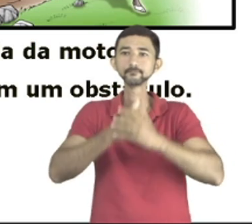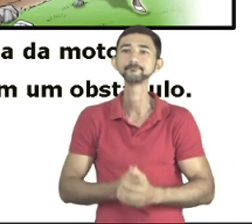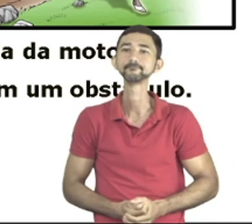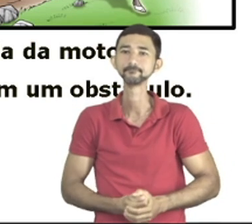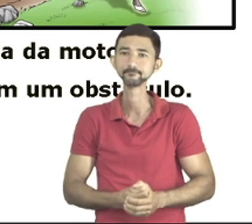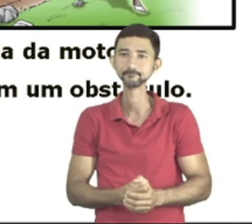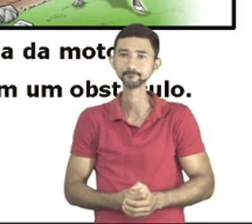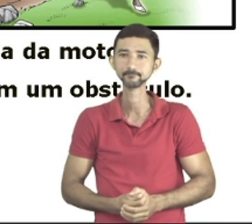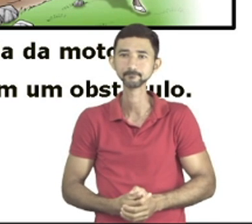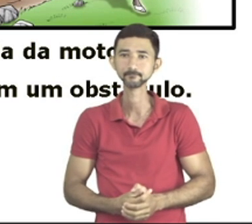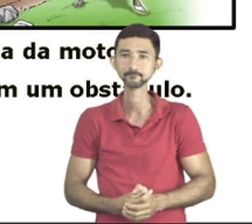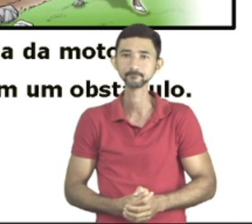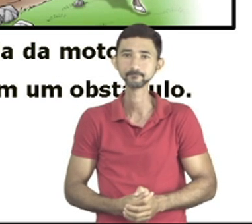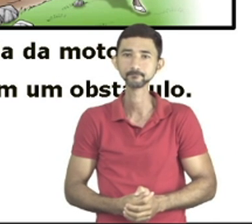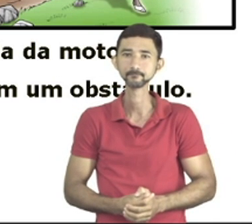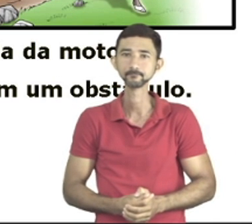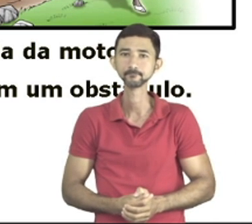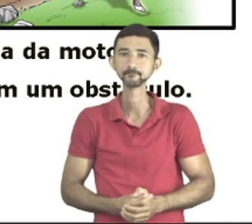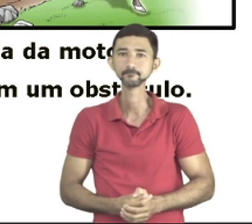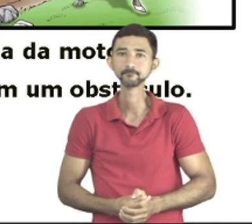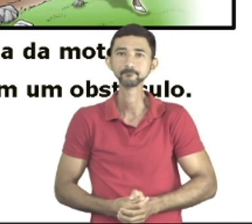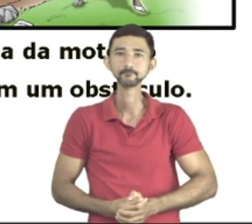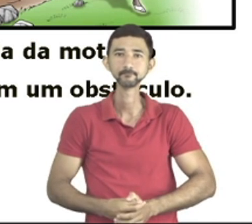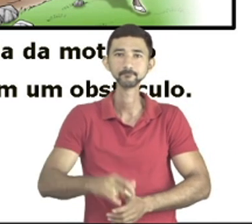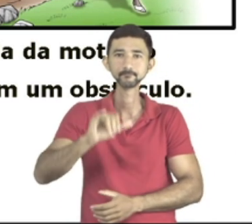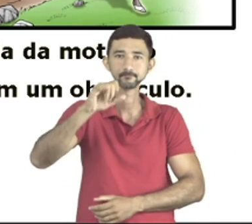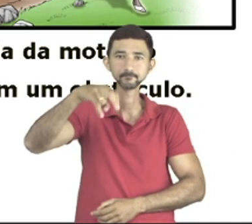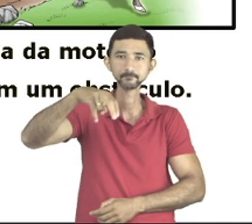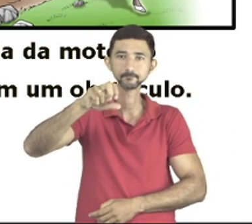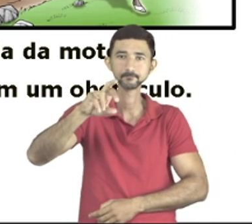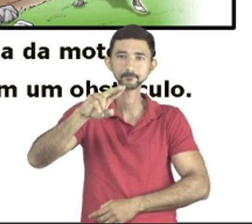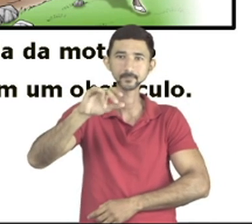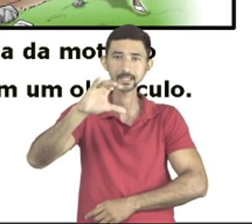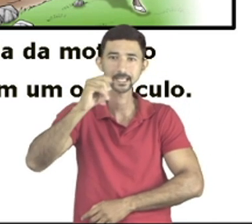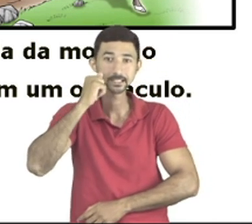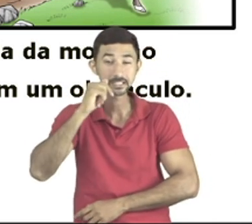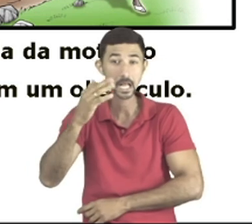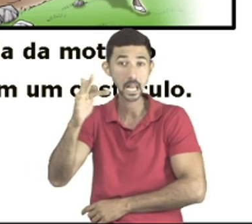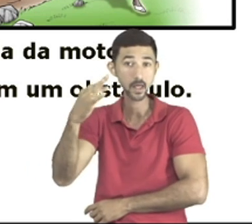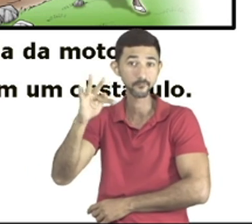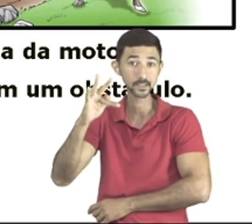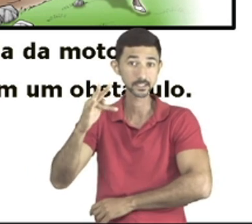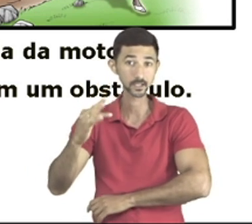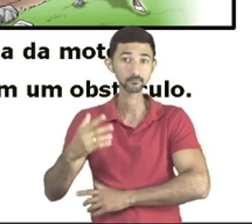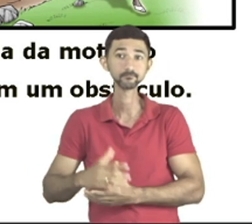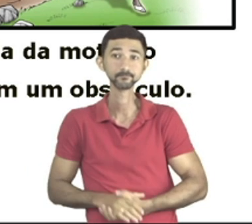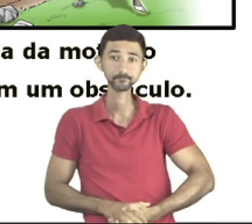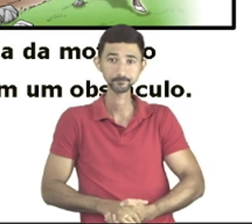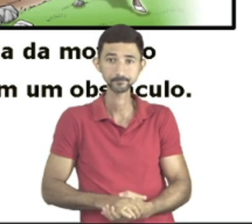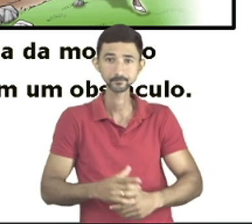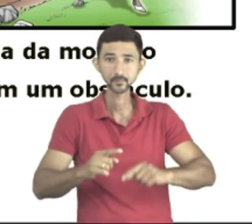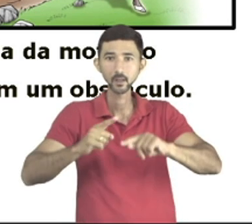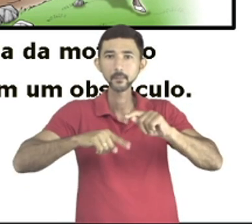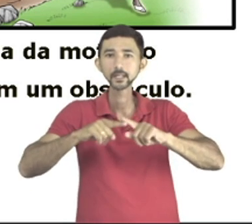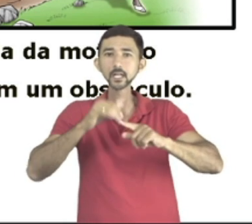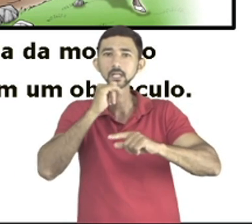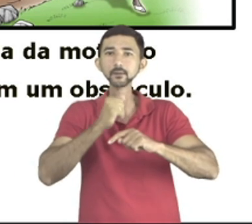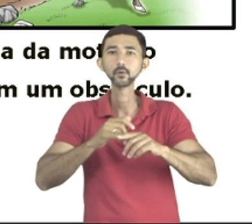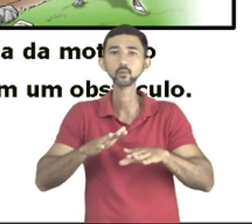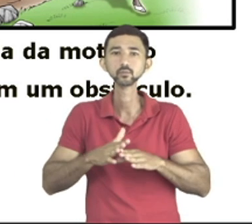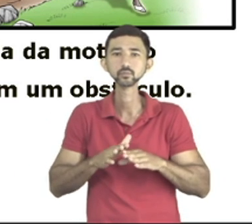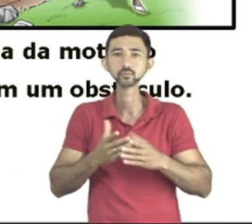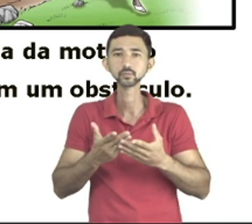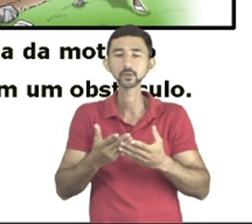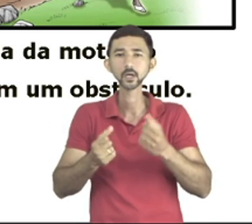extensão. Inércia. Inércia vem lá da física. É a propriedade que a matéria tem de manter o